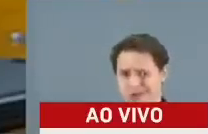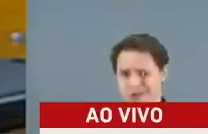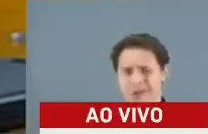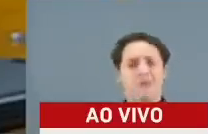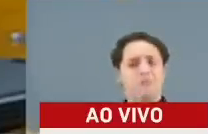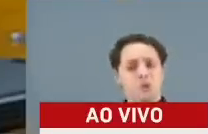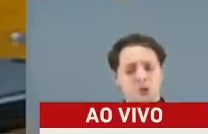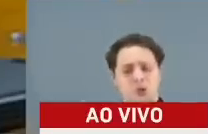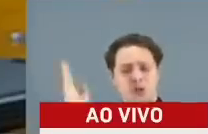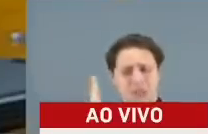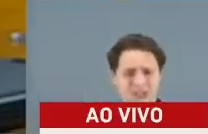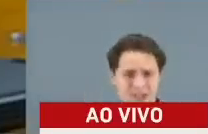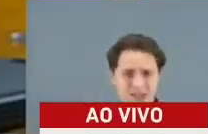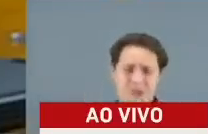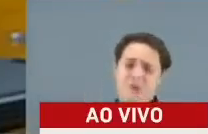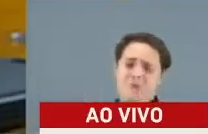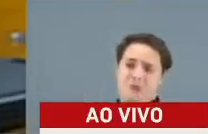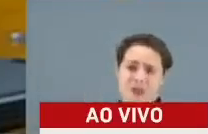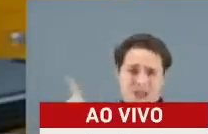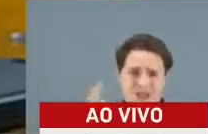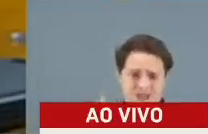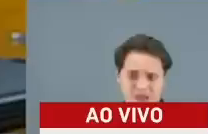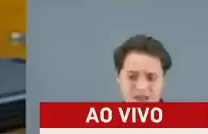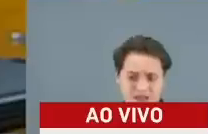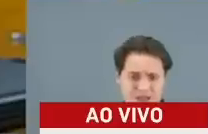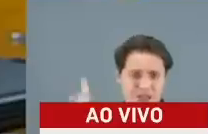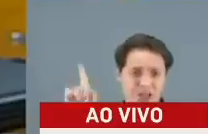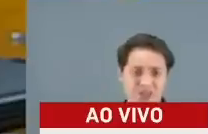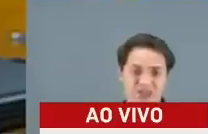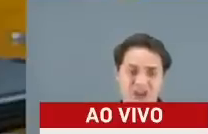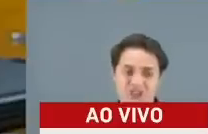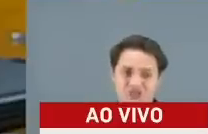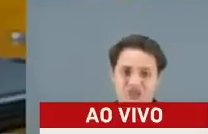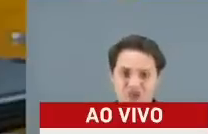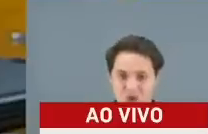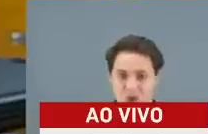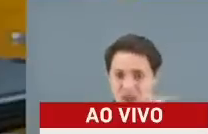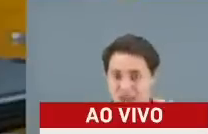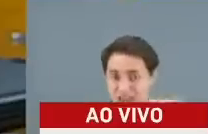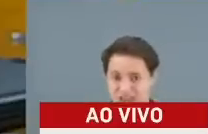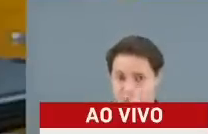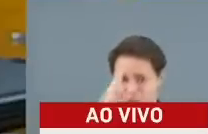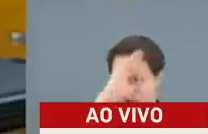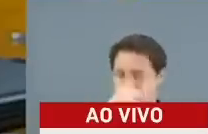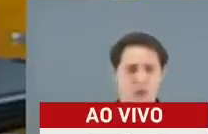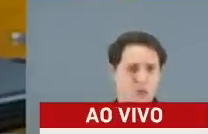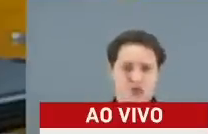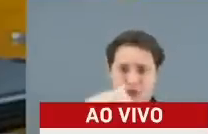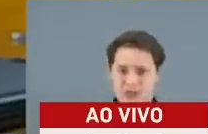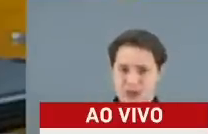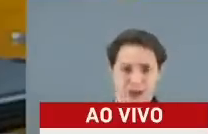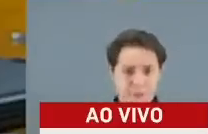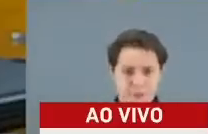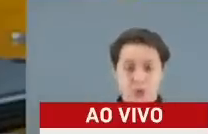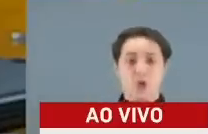e são minoria no Tribunal Superior Eleitoral, que já deixou inelegível o ex-presidente Jair Bolsonaro, exatamente